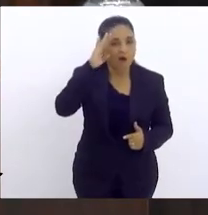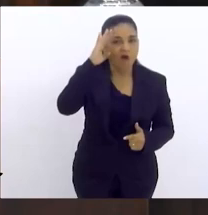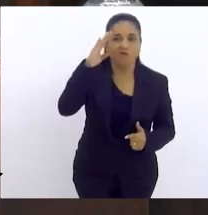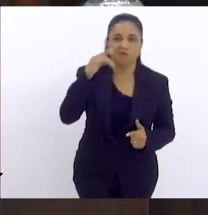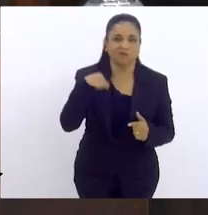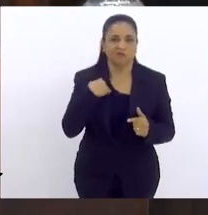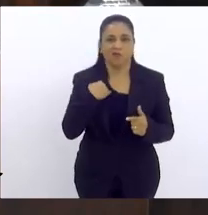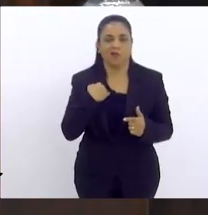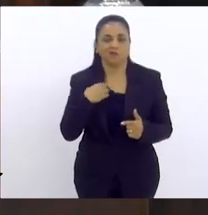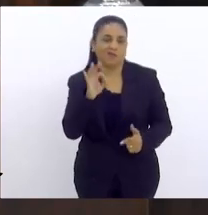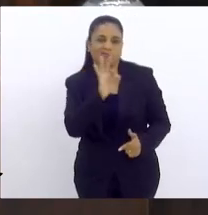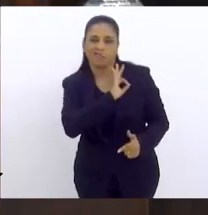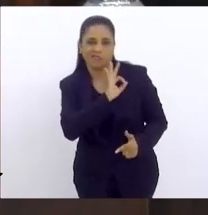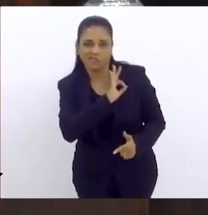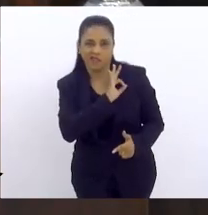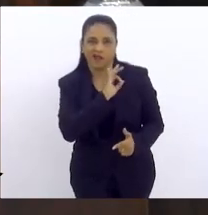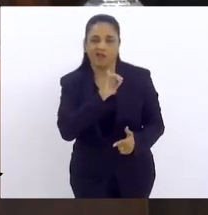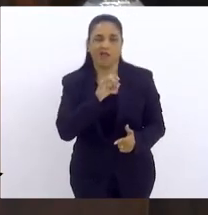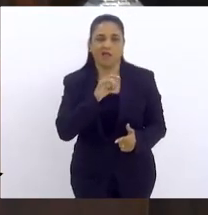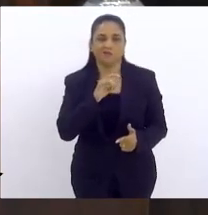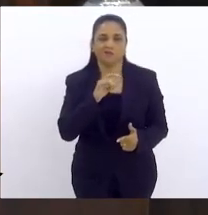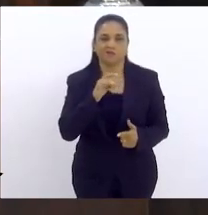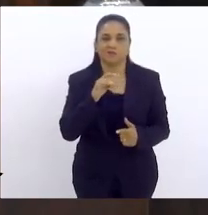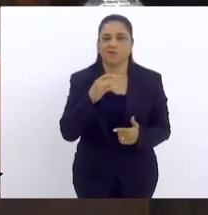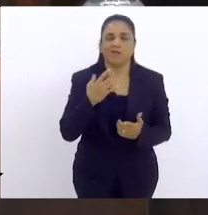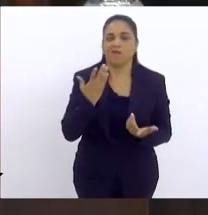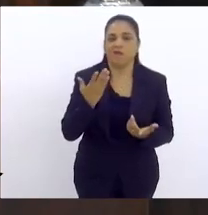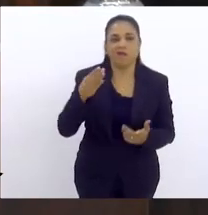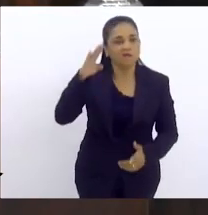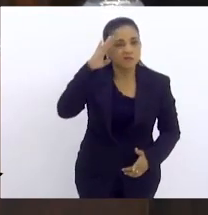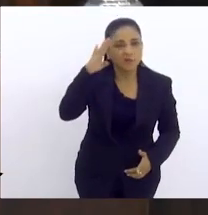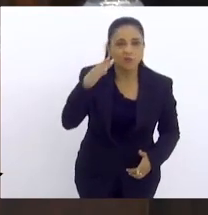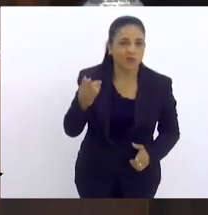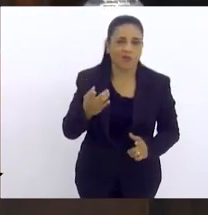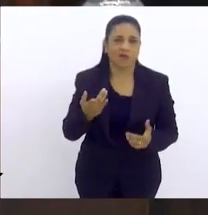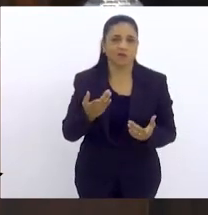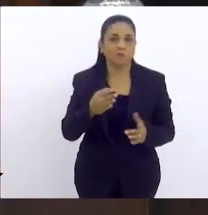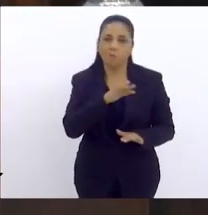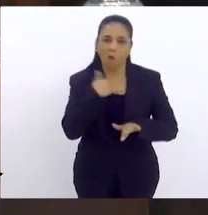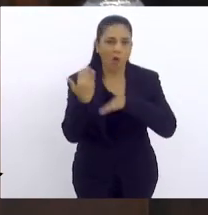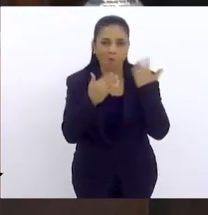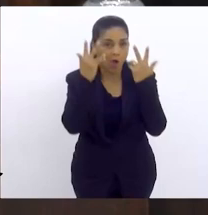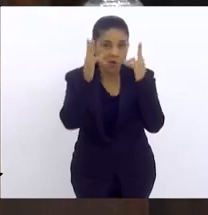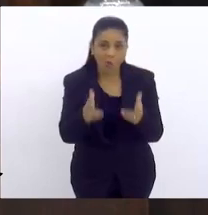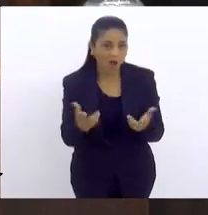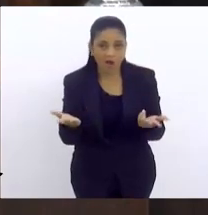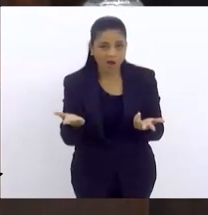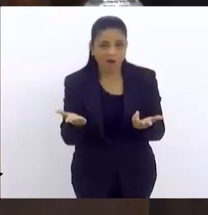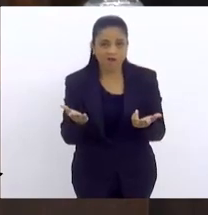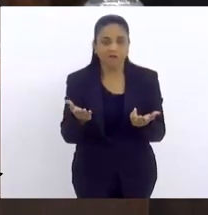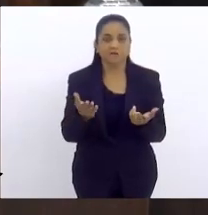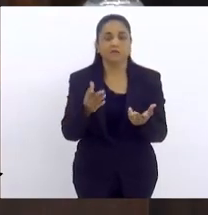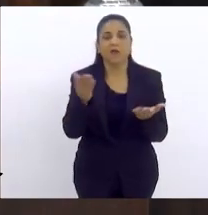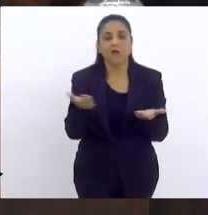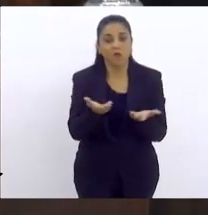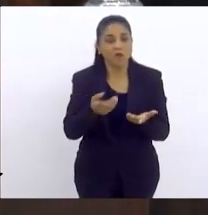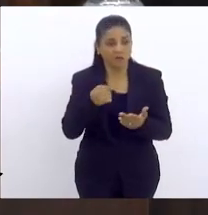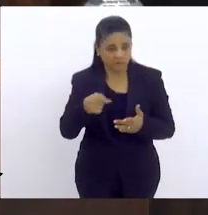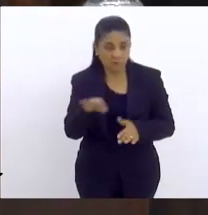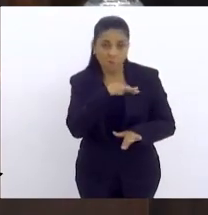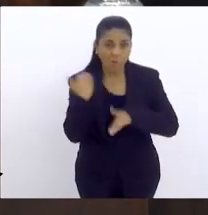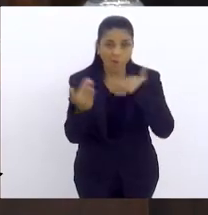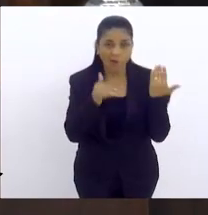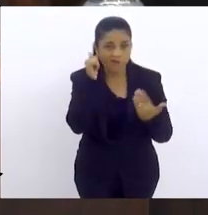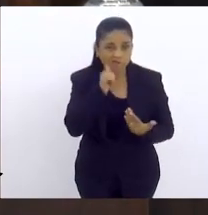delegado se é tira se é Praça vai morrer da mesma forma como morreu agora o senhor viu lá a polícia civil